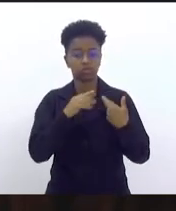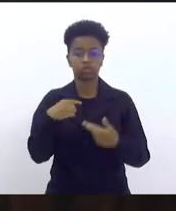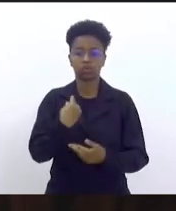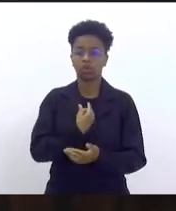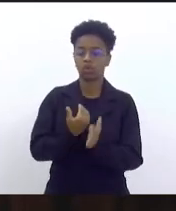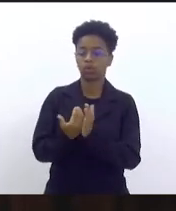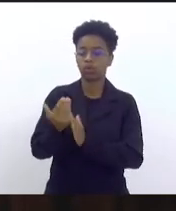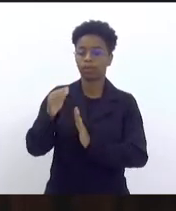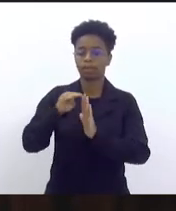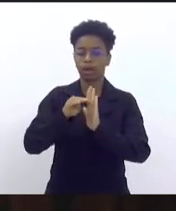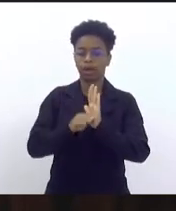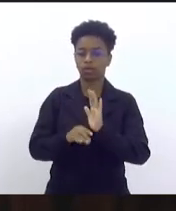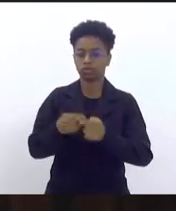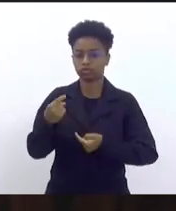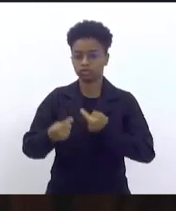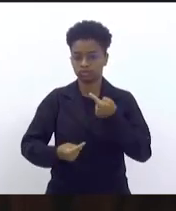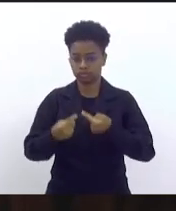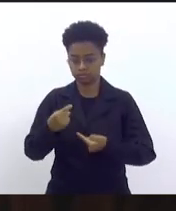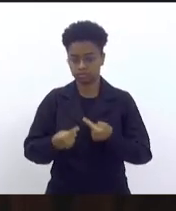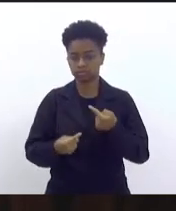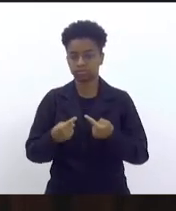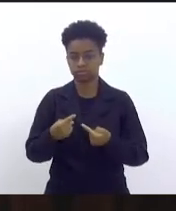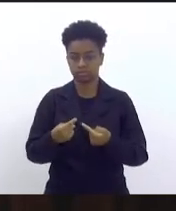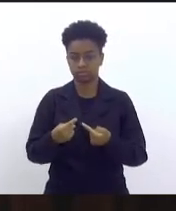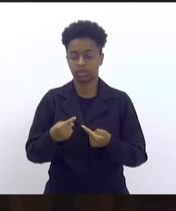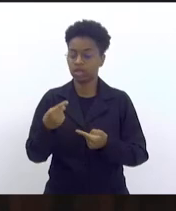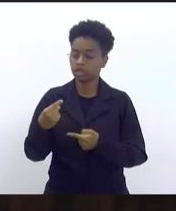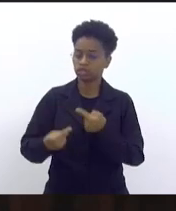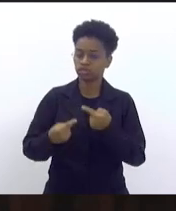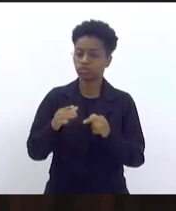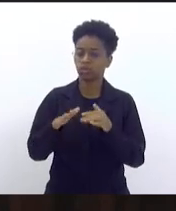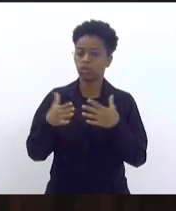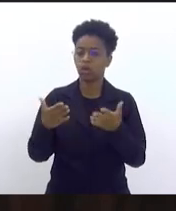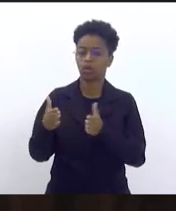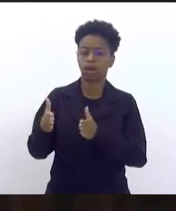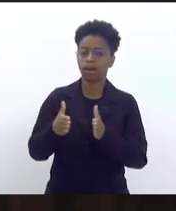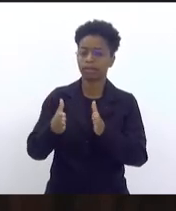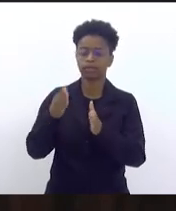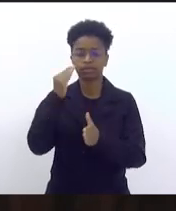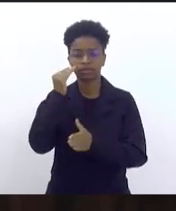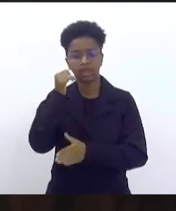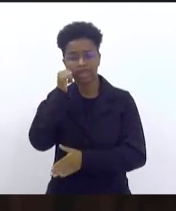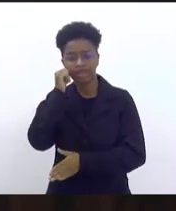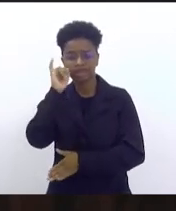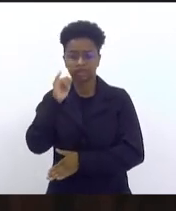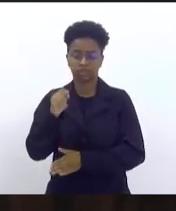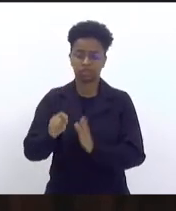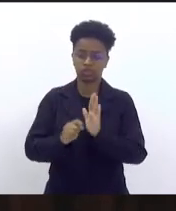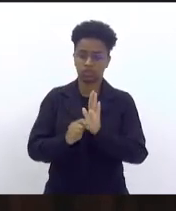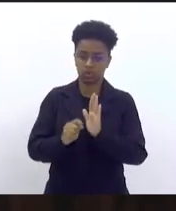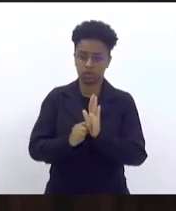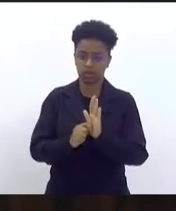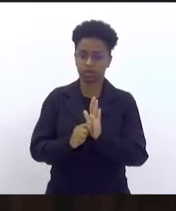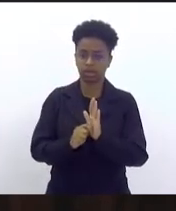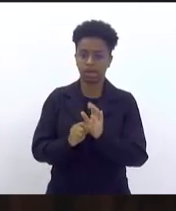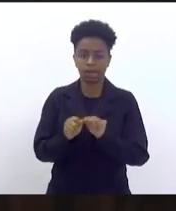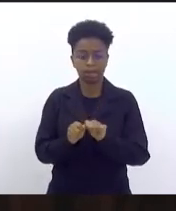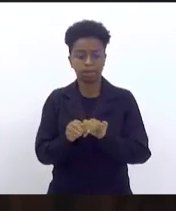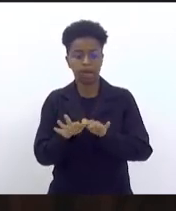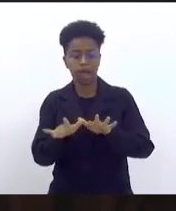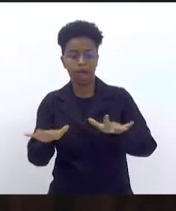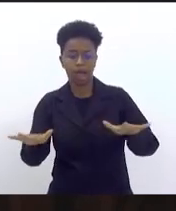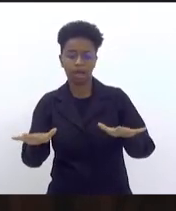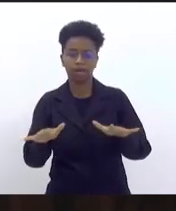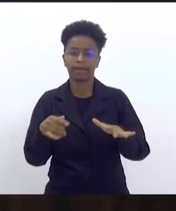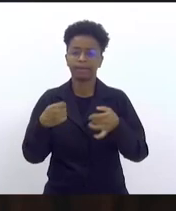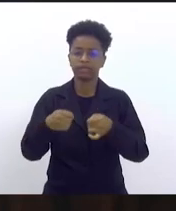esta pauta para cá discutir possíveis caminhos para prever que essa droga que chegou para tomar torna-se